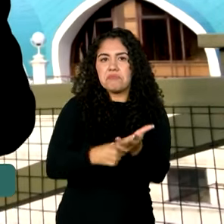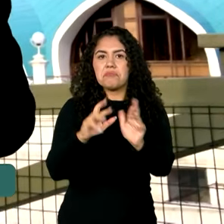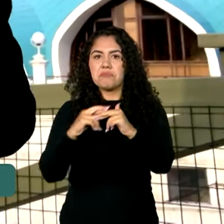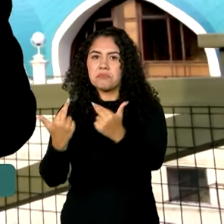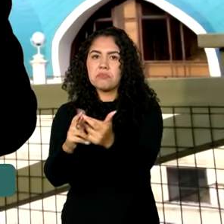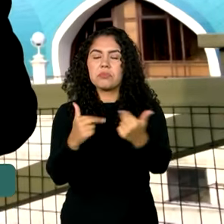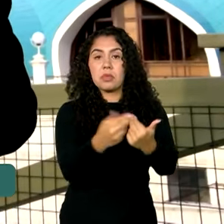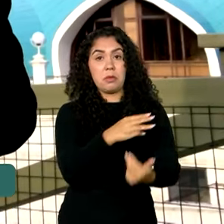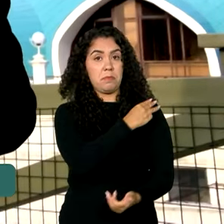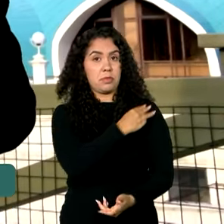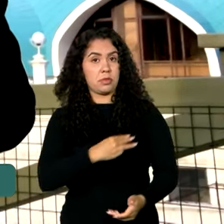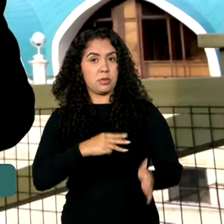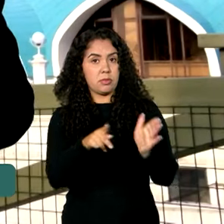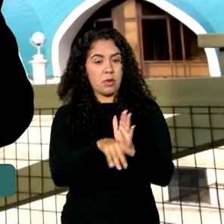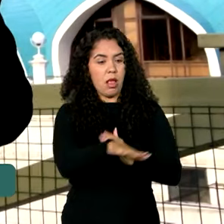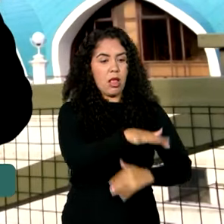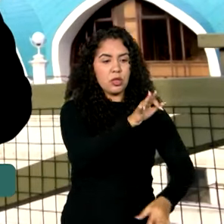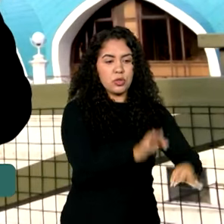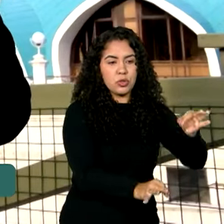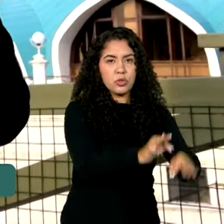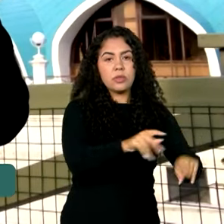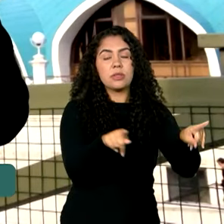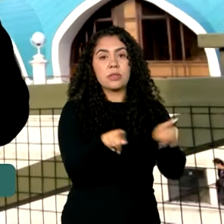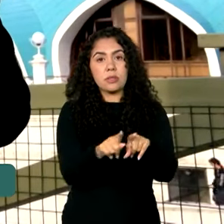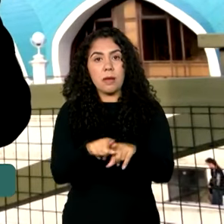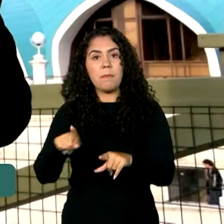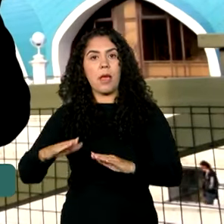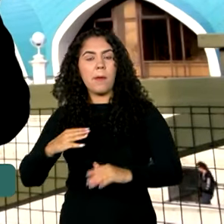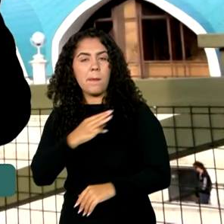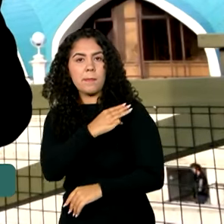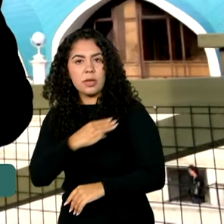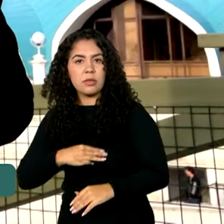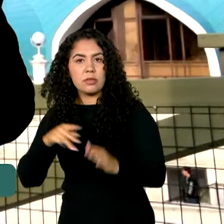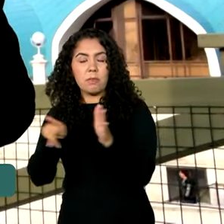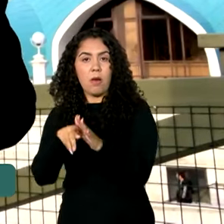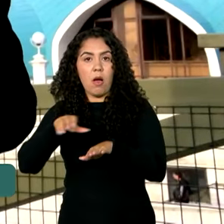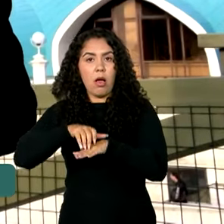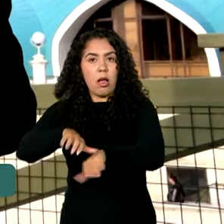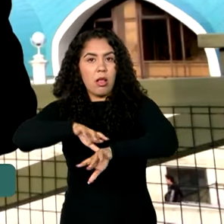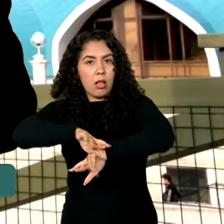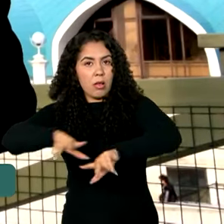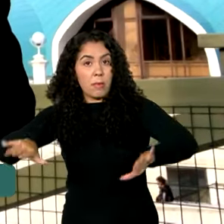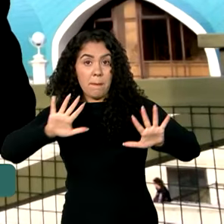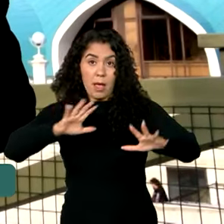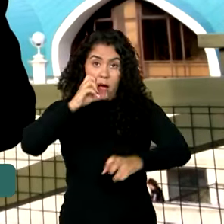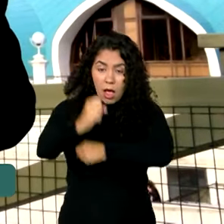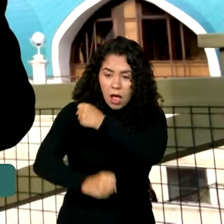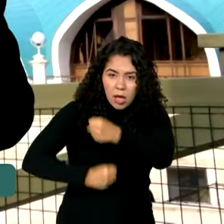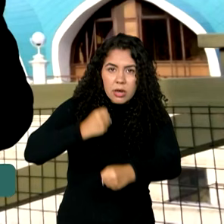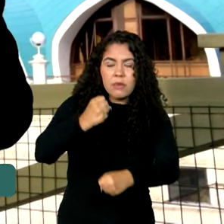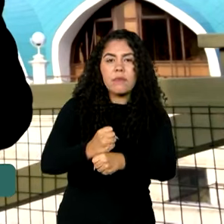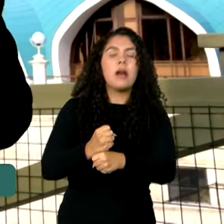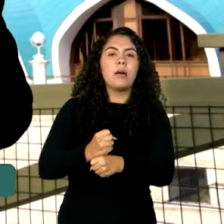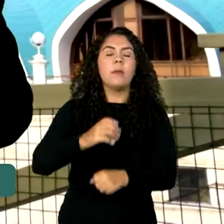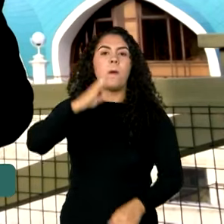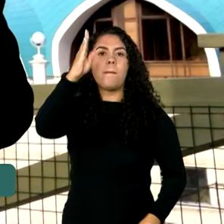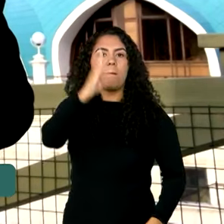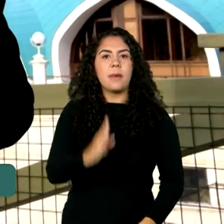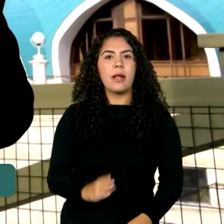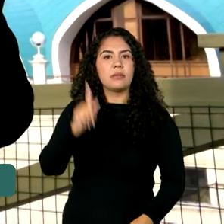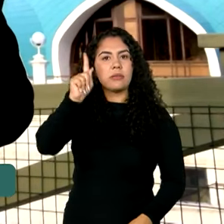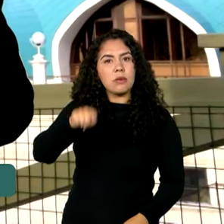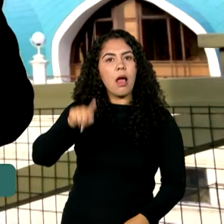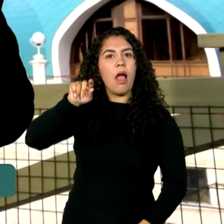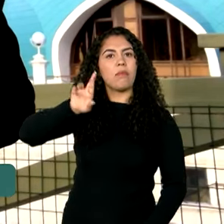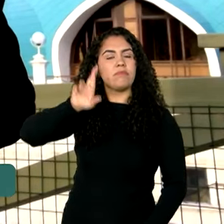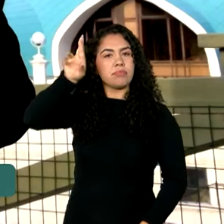ministros da Justiça e de ministros dos Transportes dos países do BRICS. No ano que vem, o Brasil assume a presidência